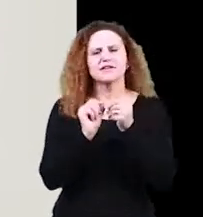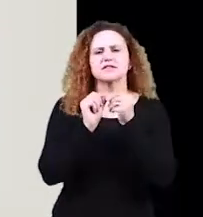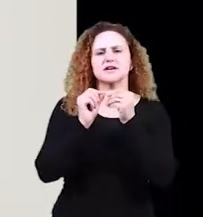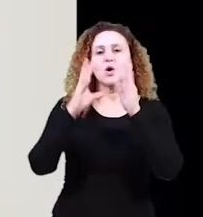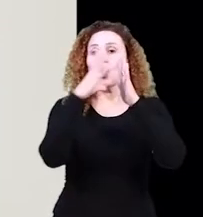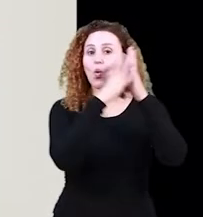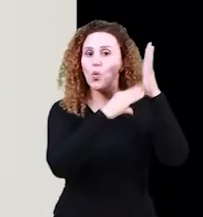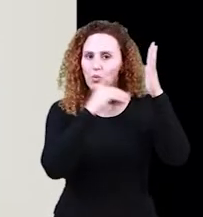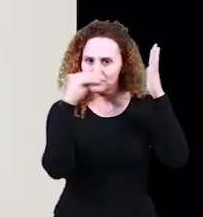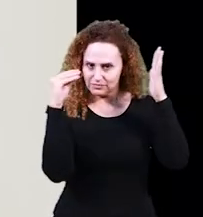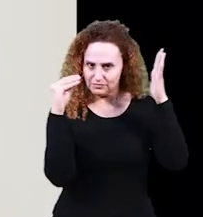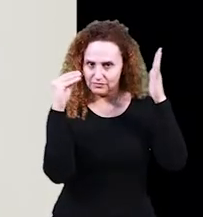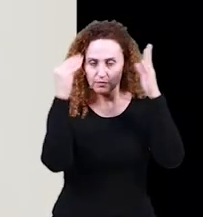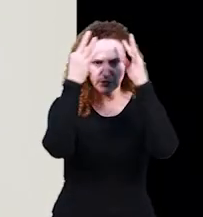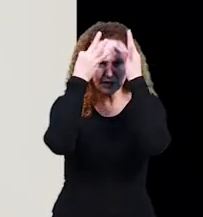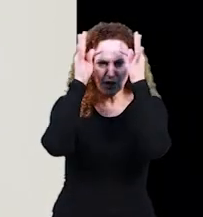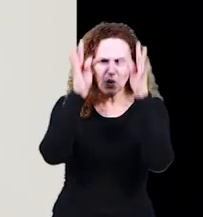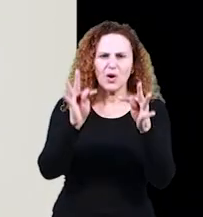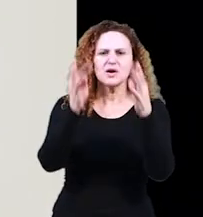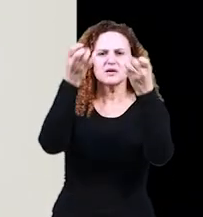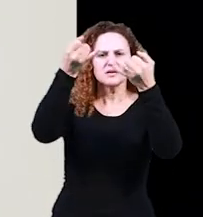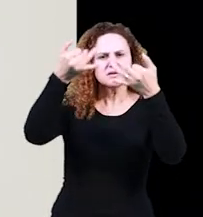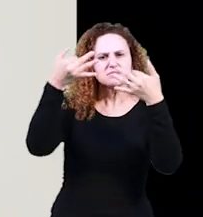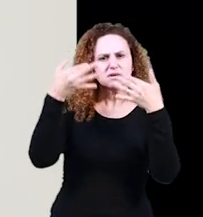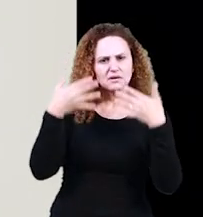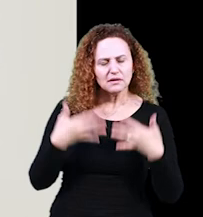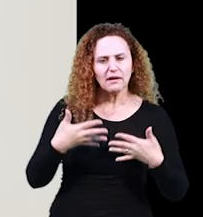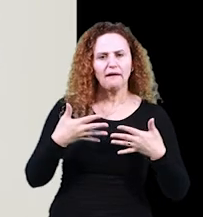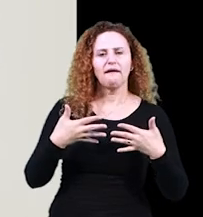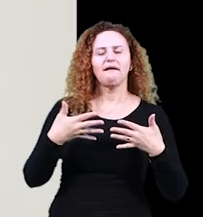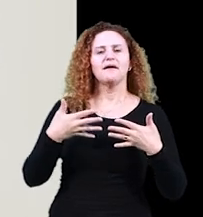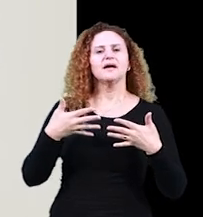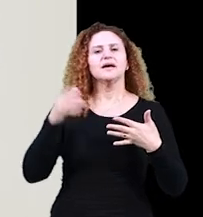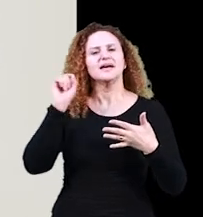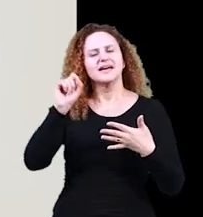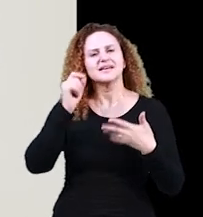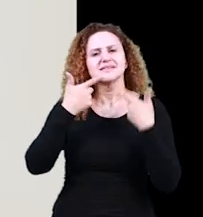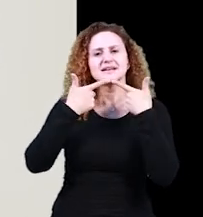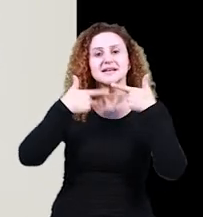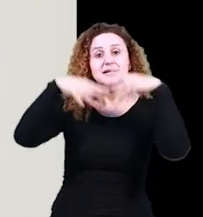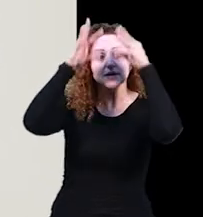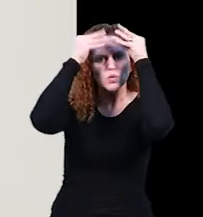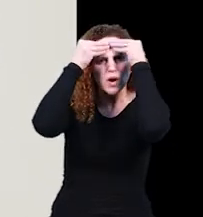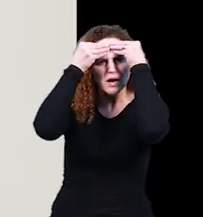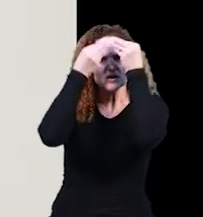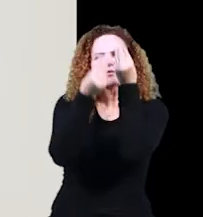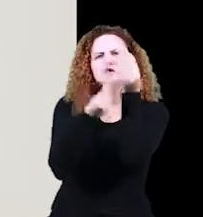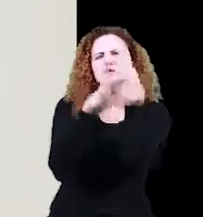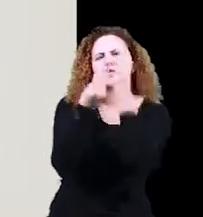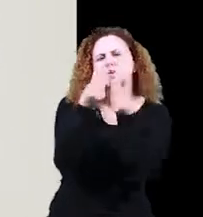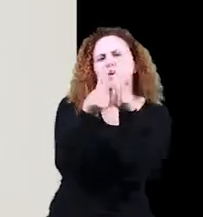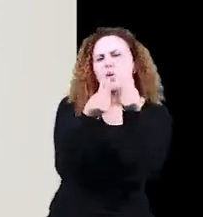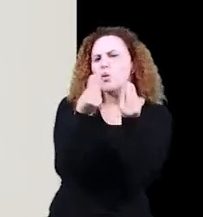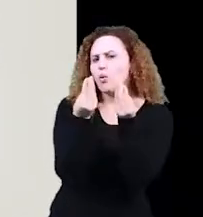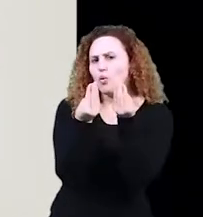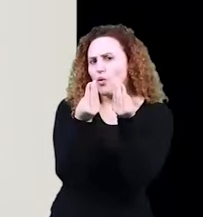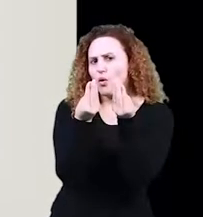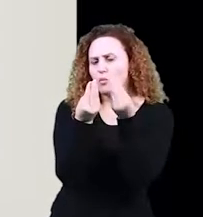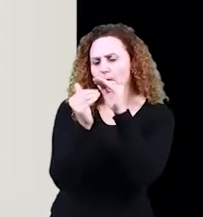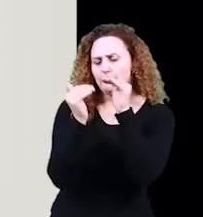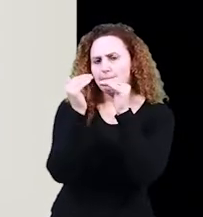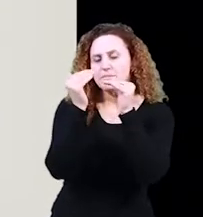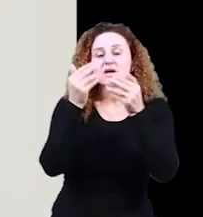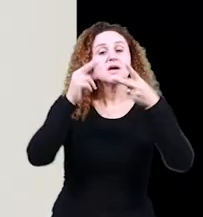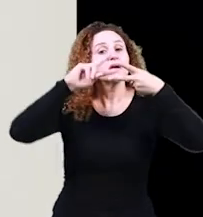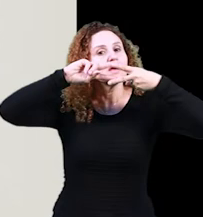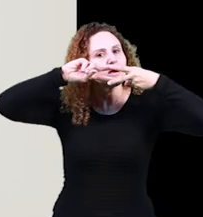teórico capaz de descrever e explicar a natureza e o funcionamento da faculdade da linguagem como ela funciona e como é